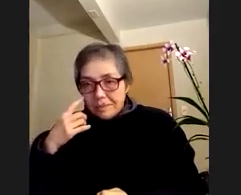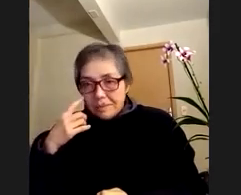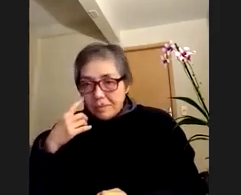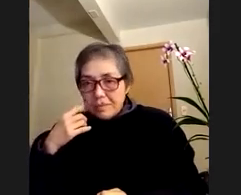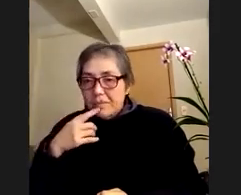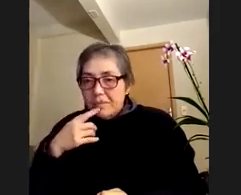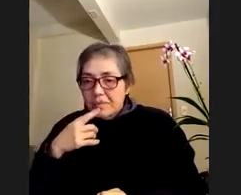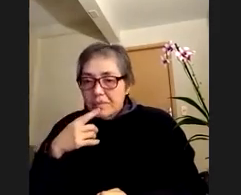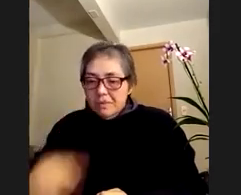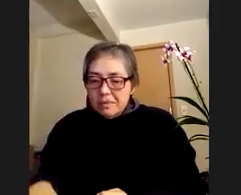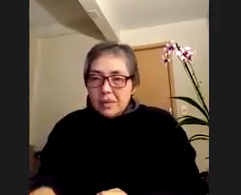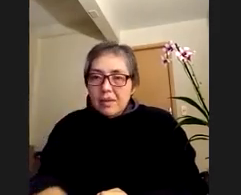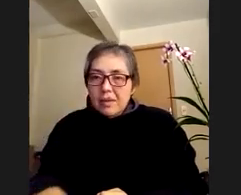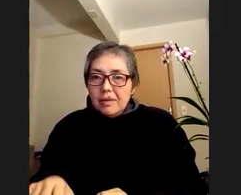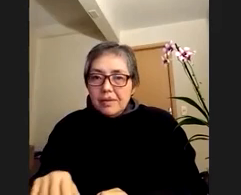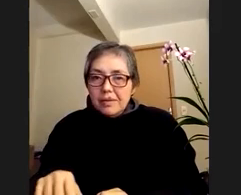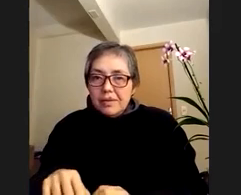enviaram.